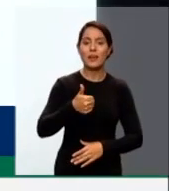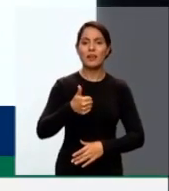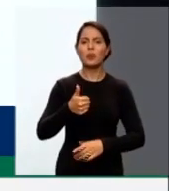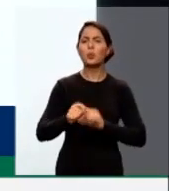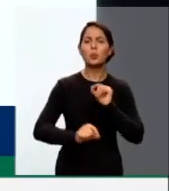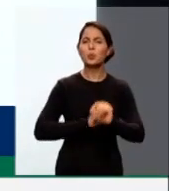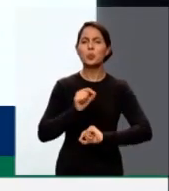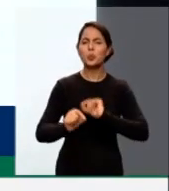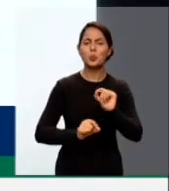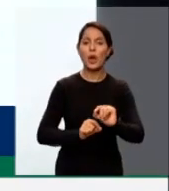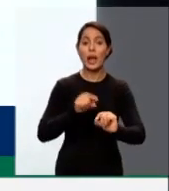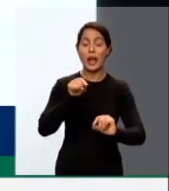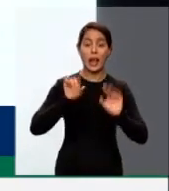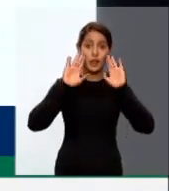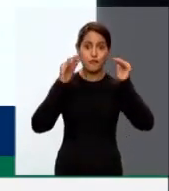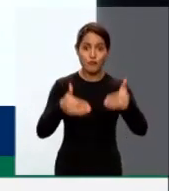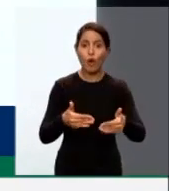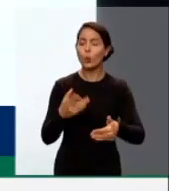e Nutricional,